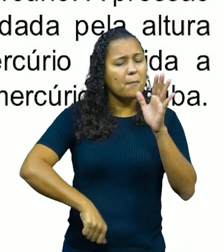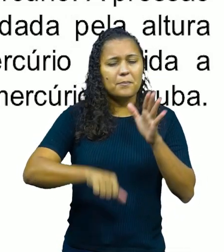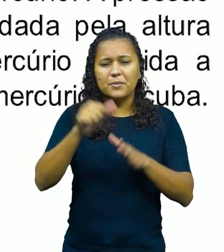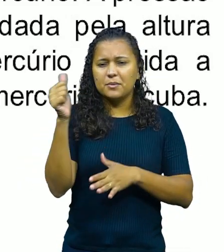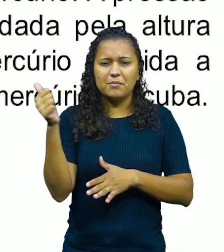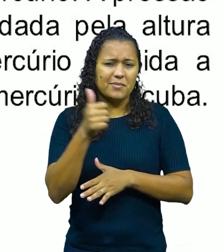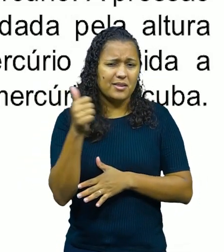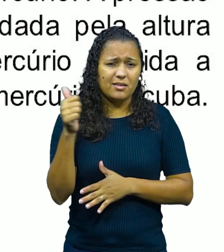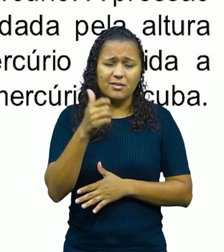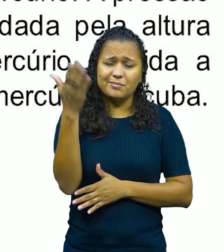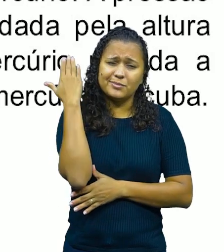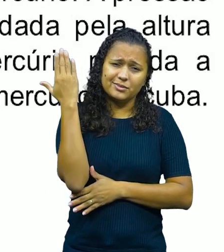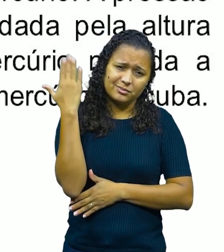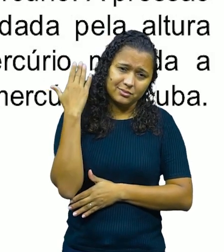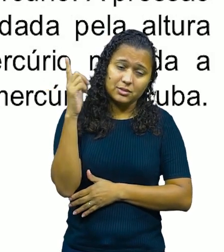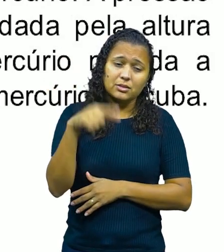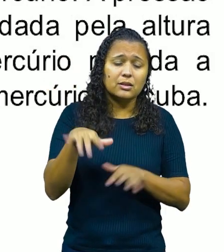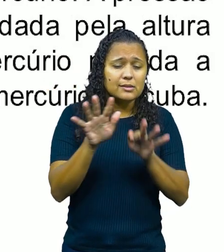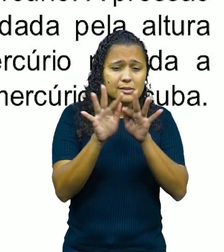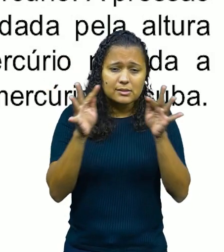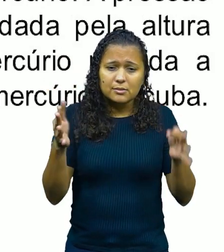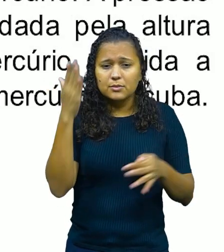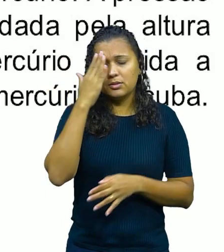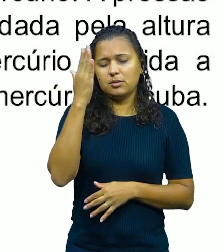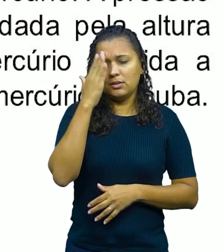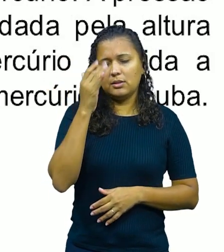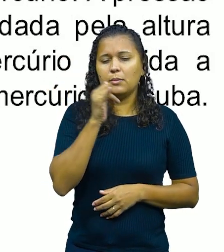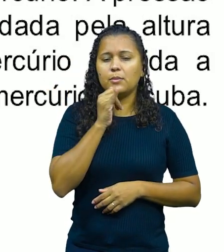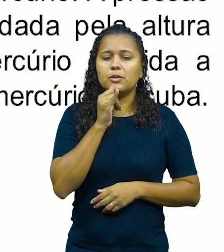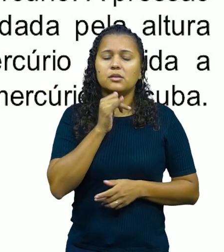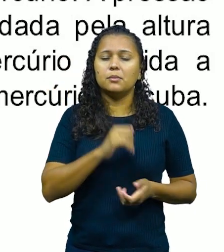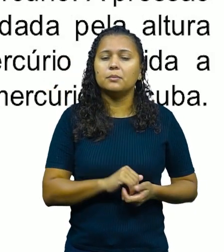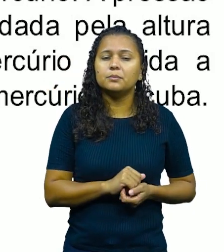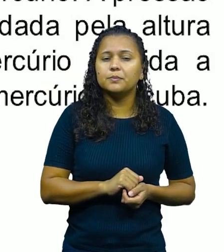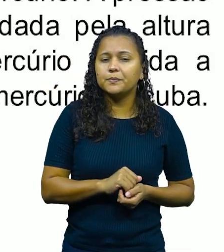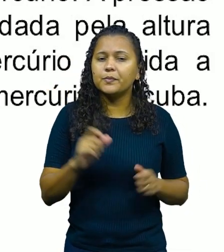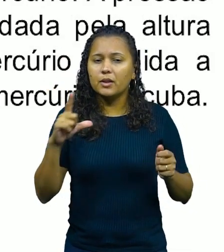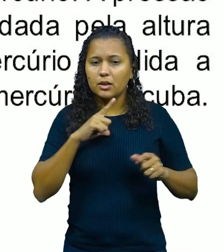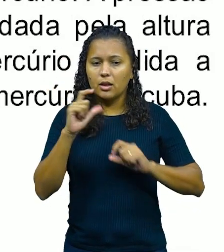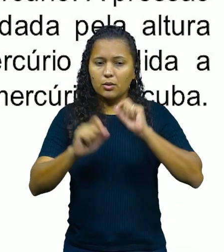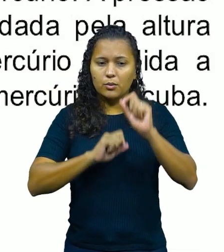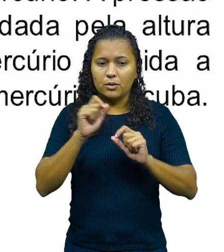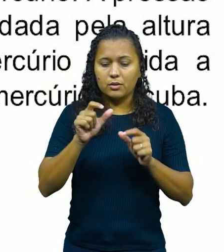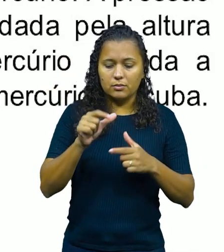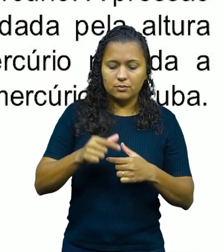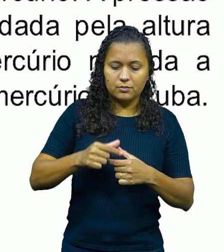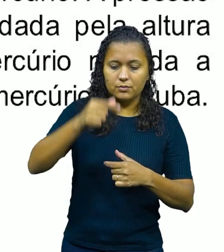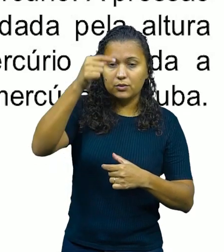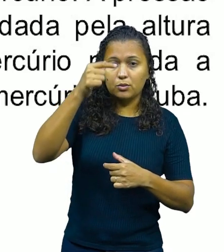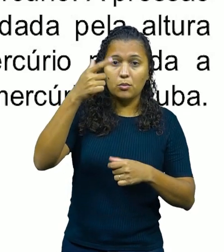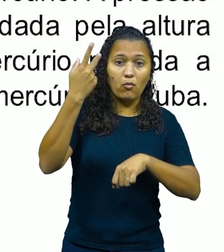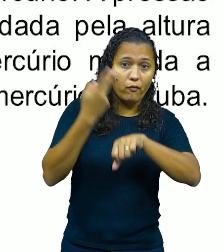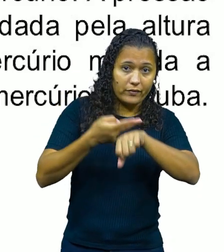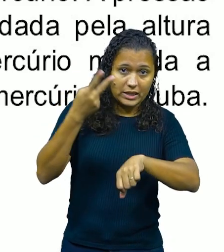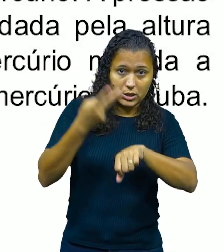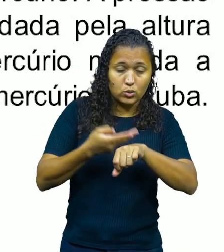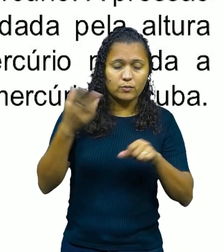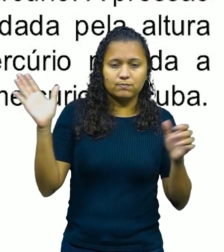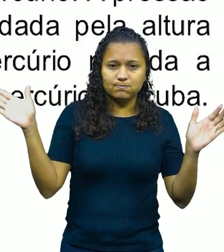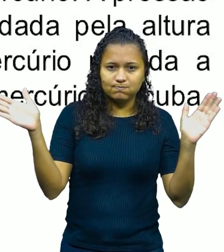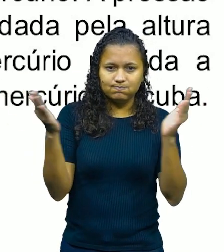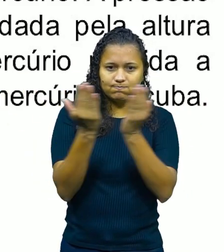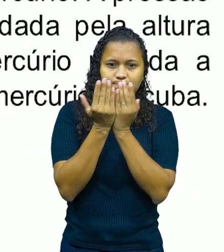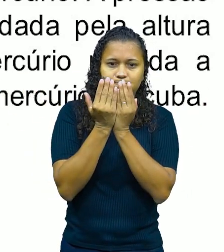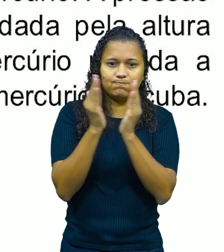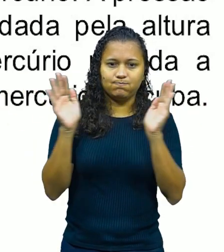primeiros a ser utilizado, né. Então é muito simples da gente entender. Esse medidor, ele vai ser constituído de um tubo de vidro fechado, em